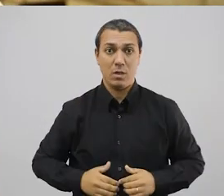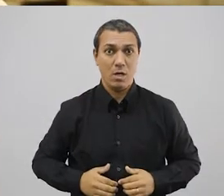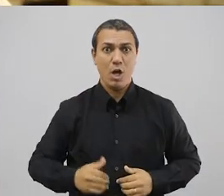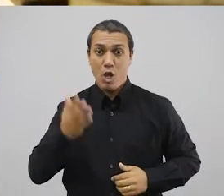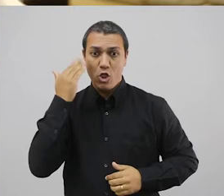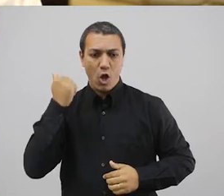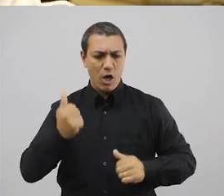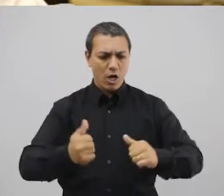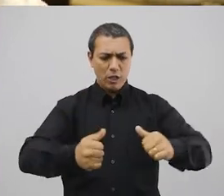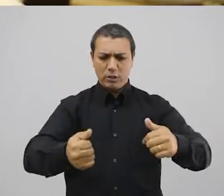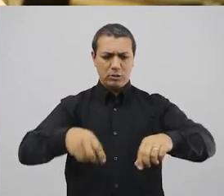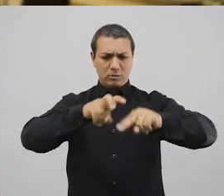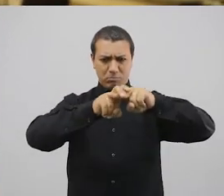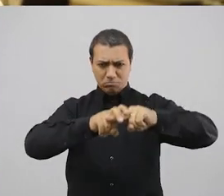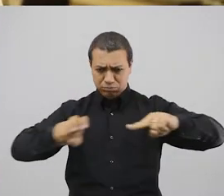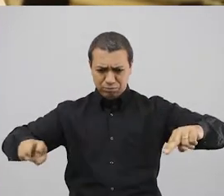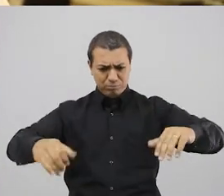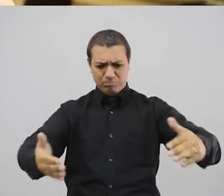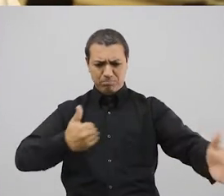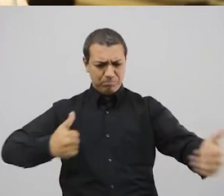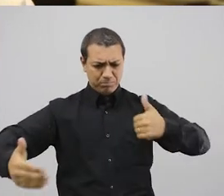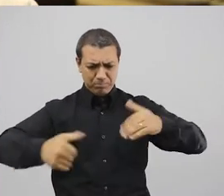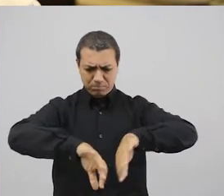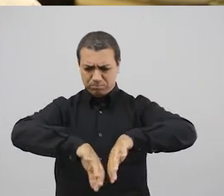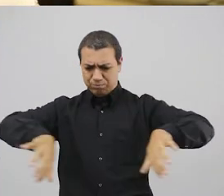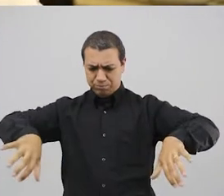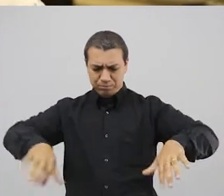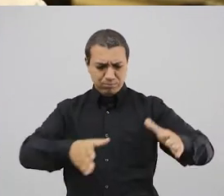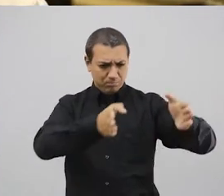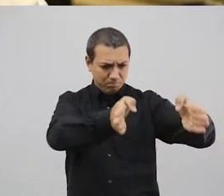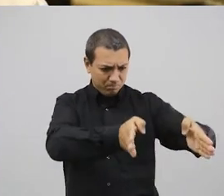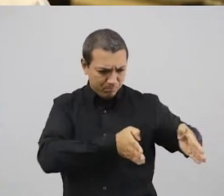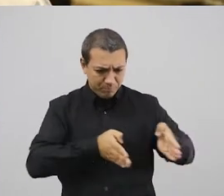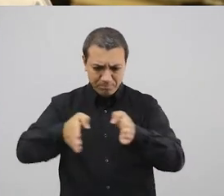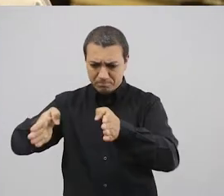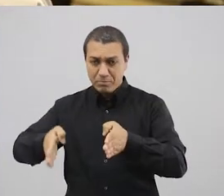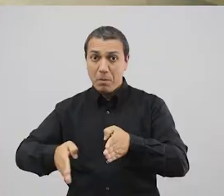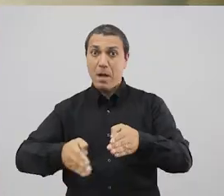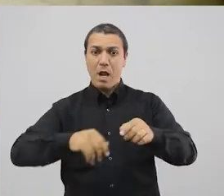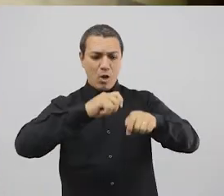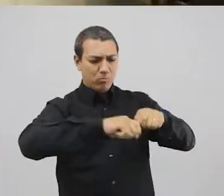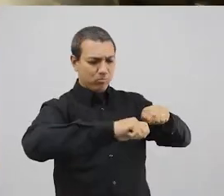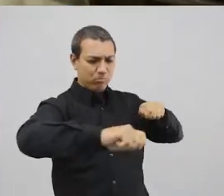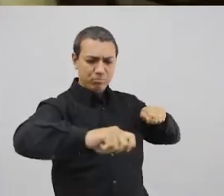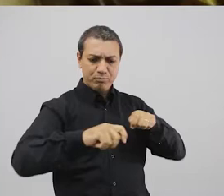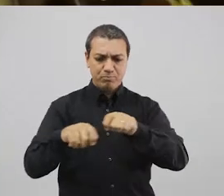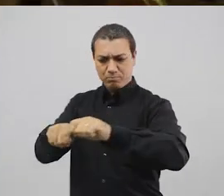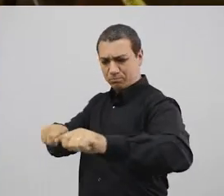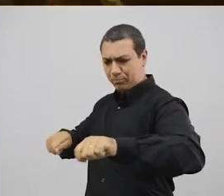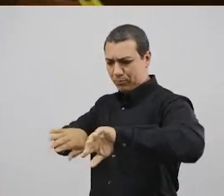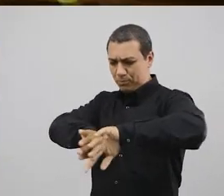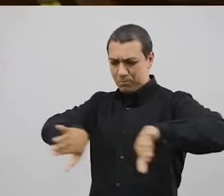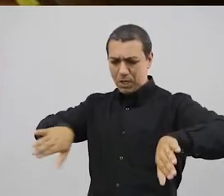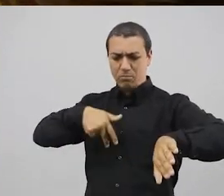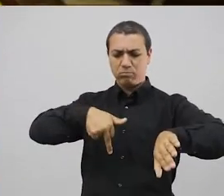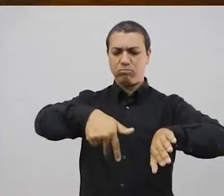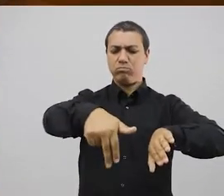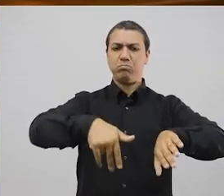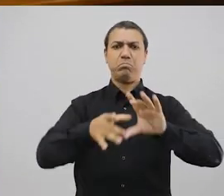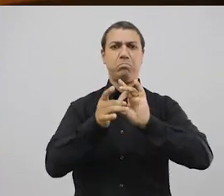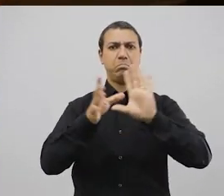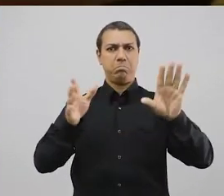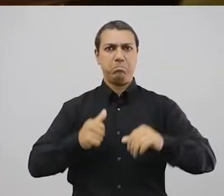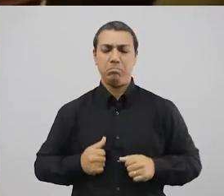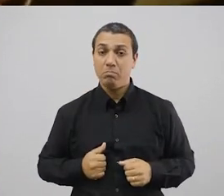nos movemos todos os bancos da igreja juntamos todos eles colocamos cordão de isolamento para que as pessoas não pudessem